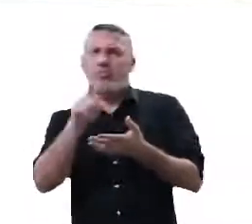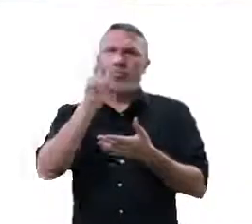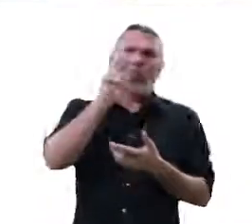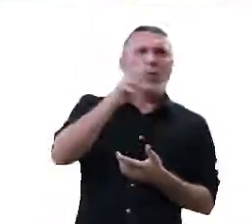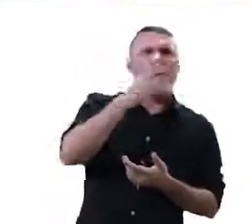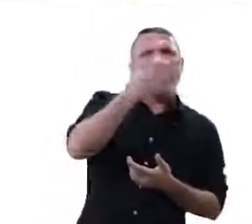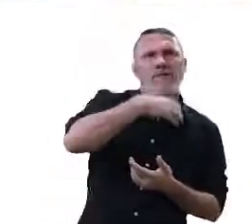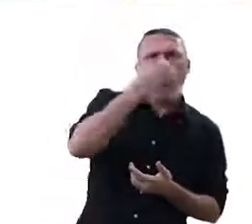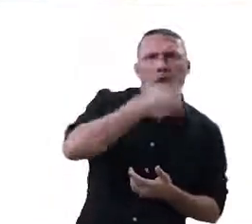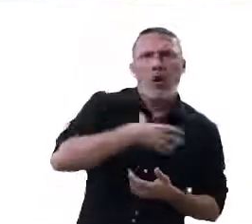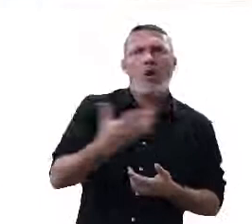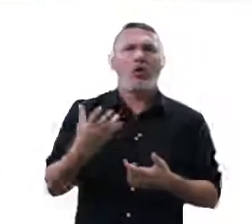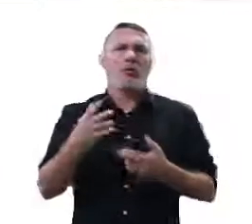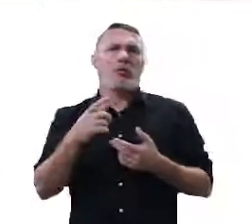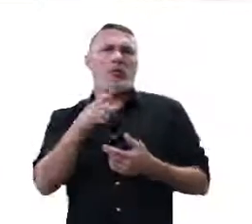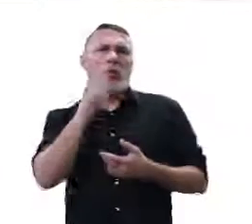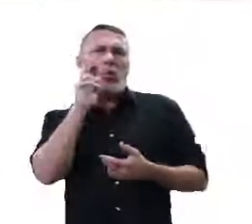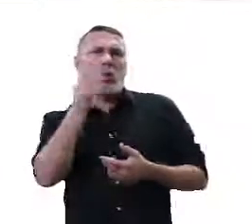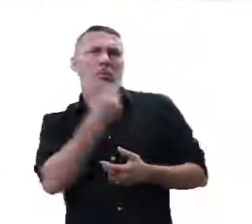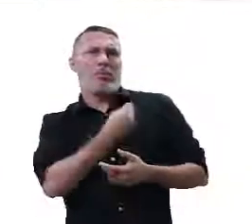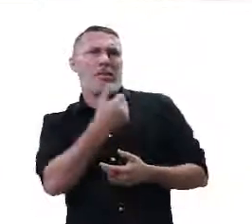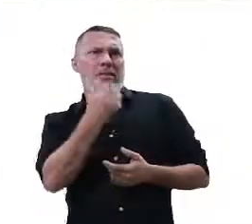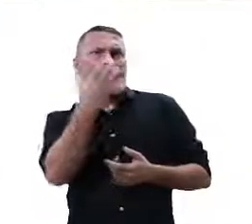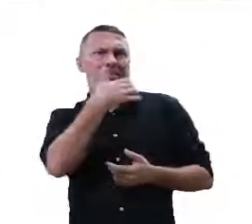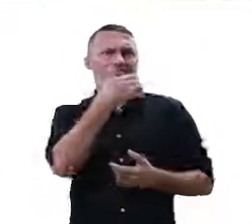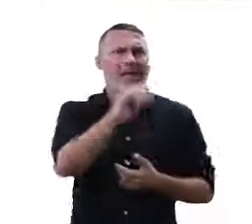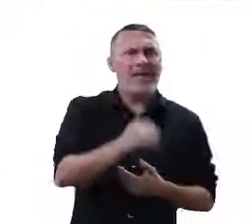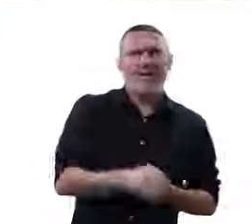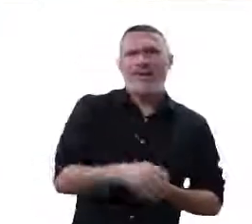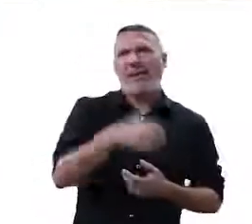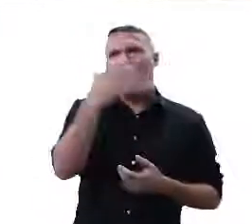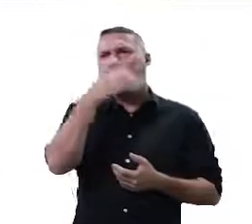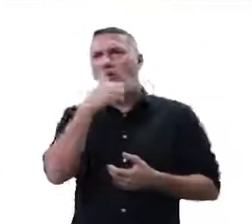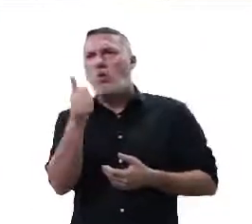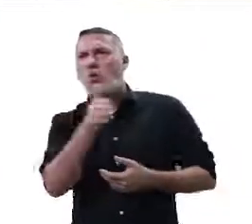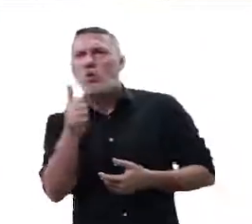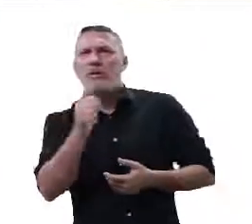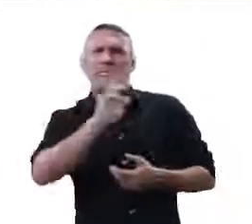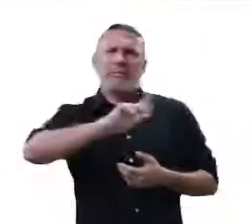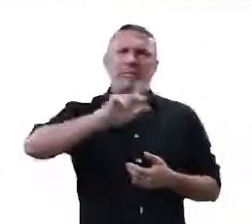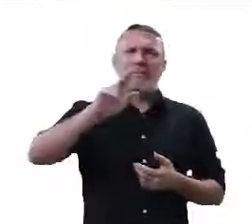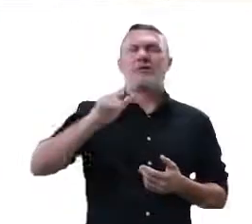um iPhone 10,